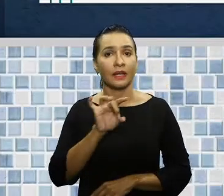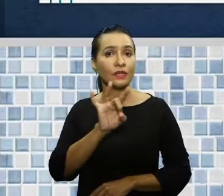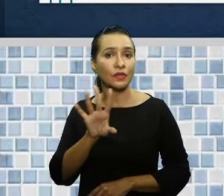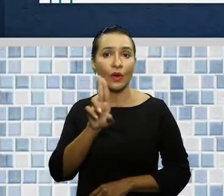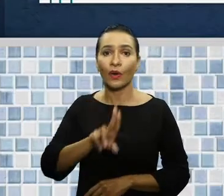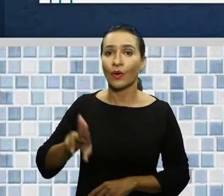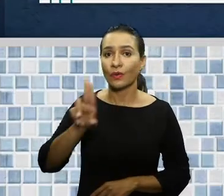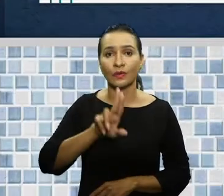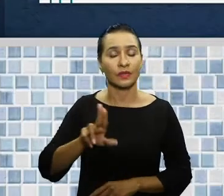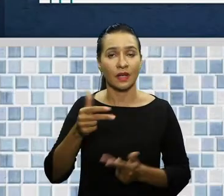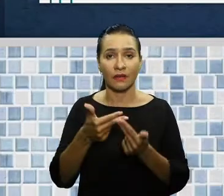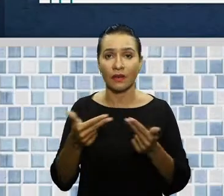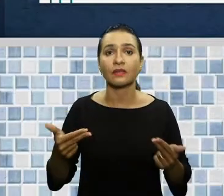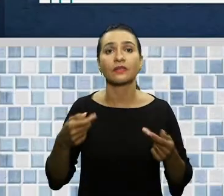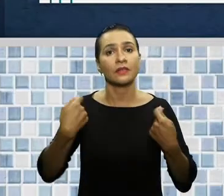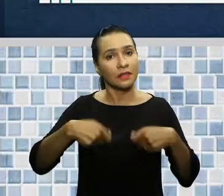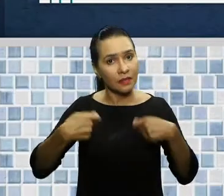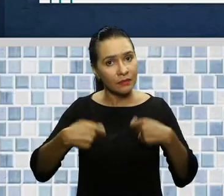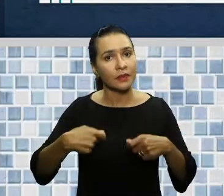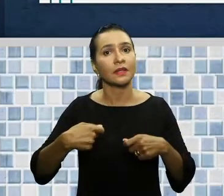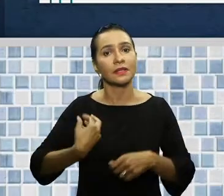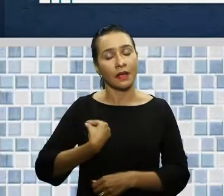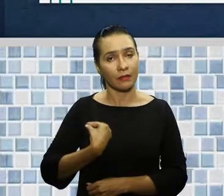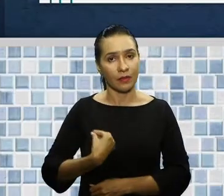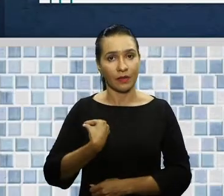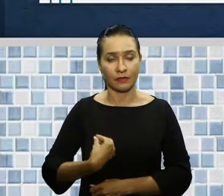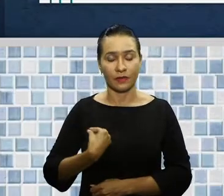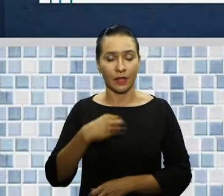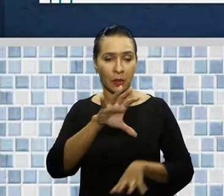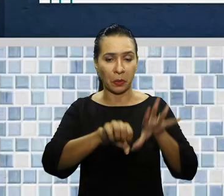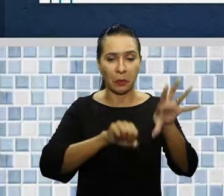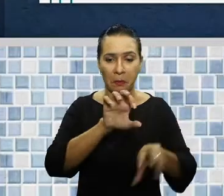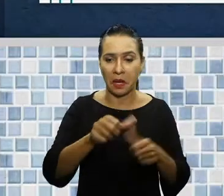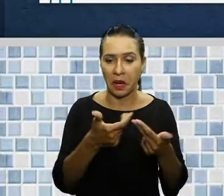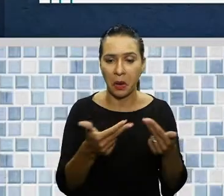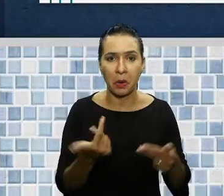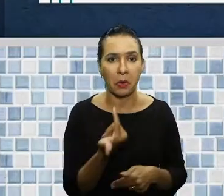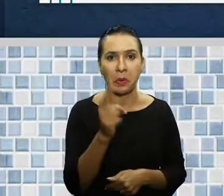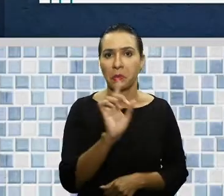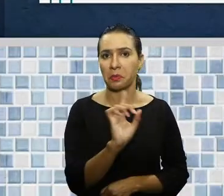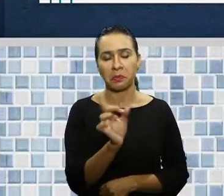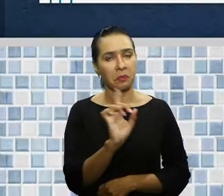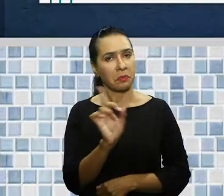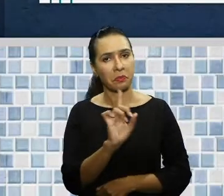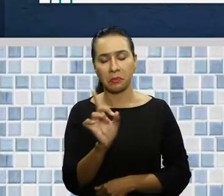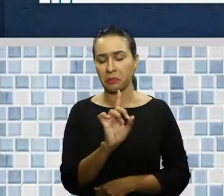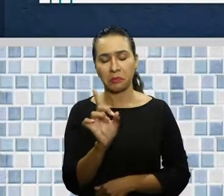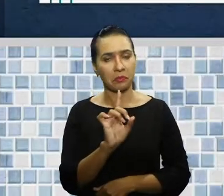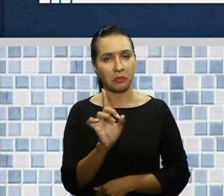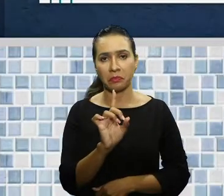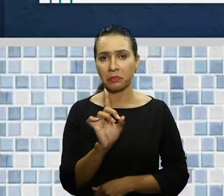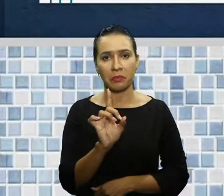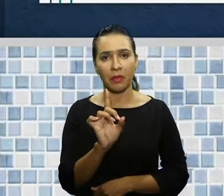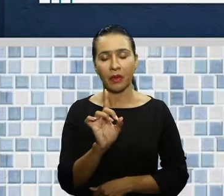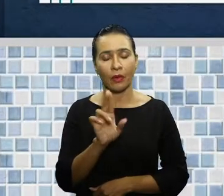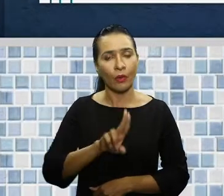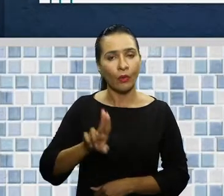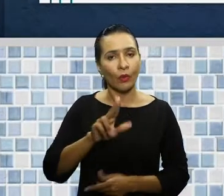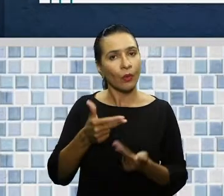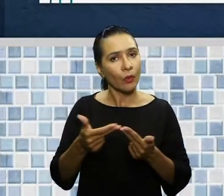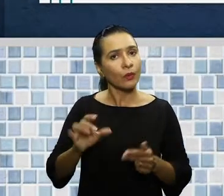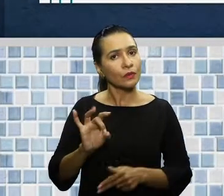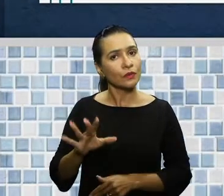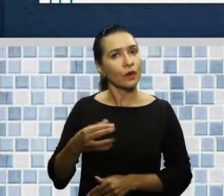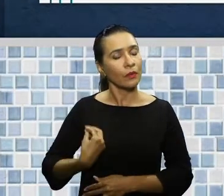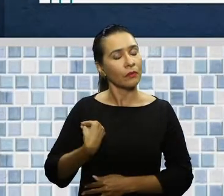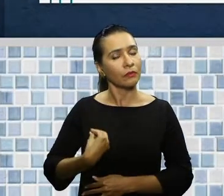era necessário para a sua sobrevivência. Ele não explorava aquele ambiente até se esgotarem todos